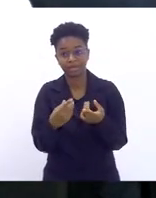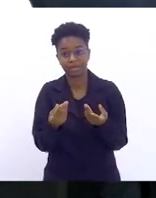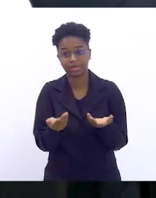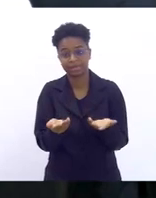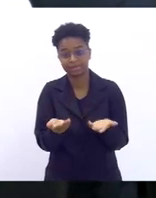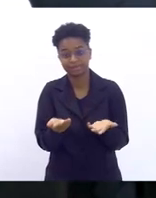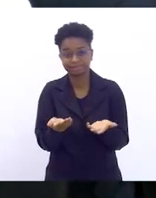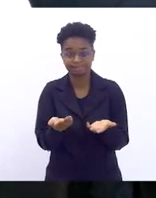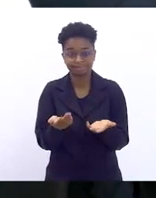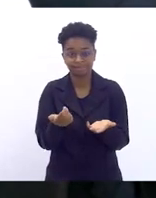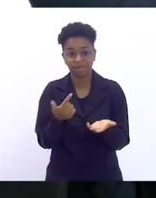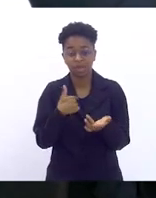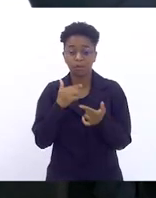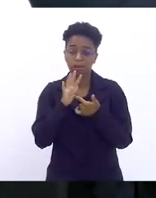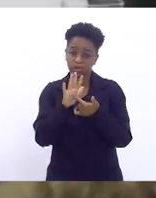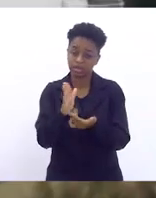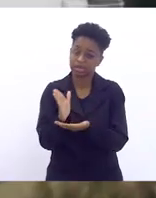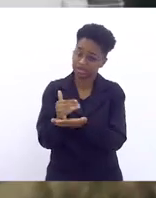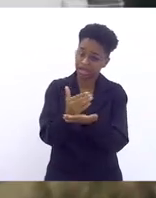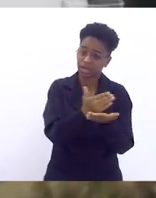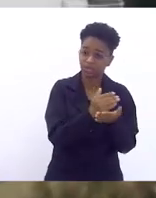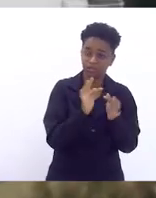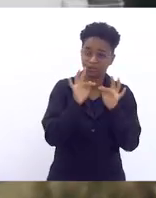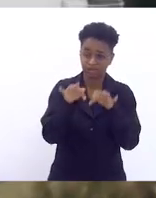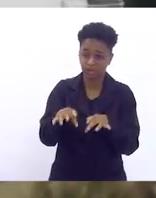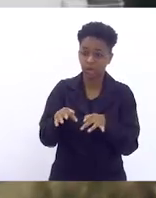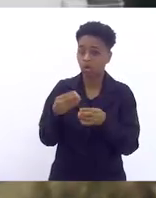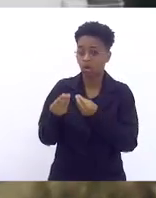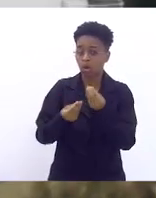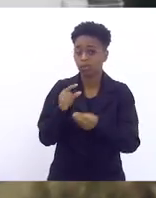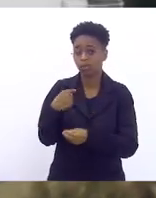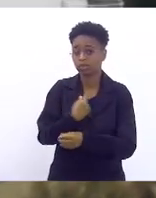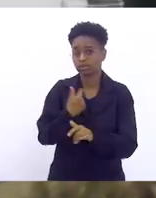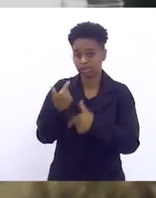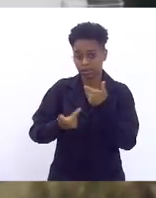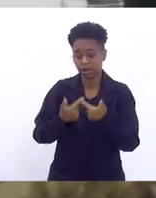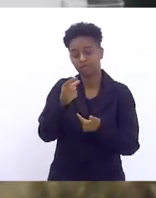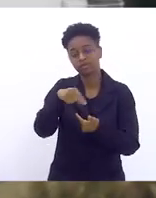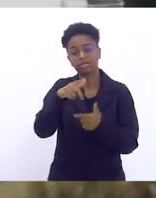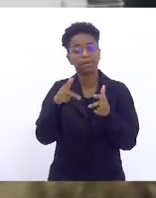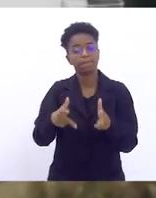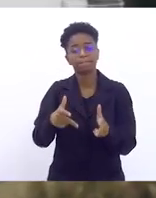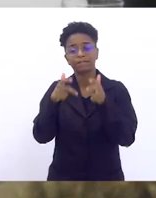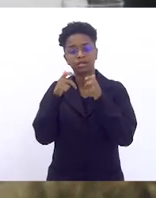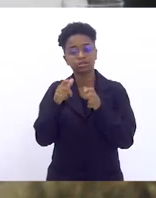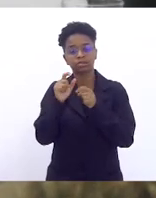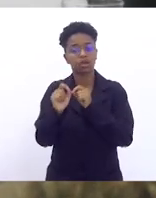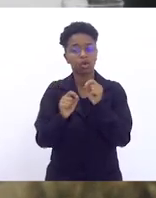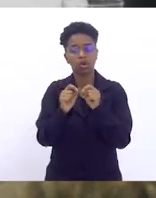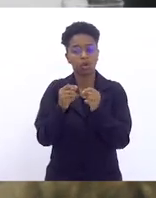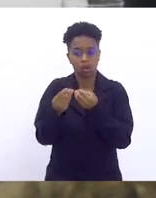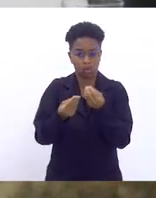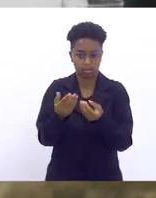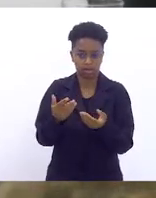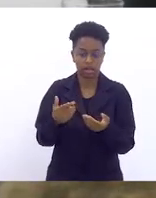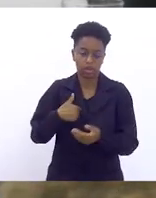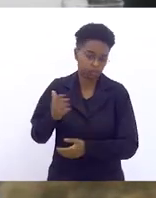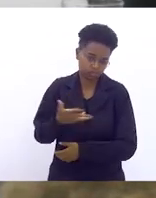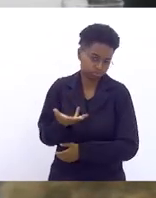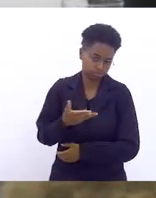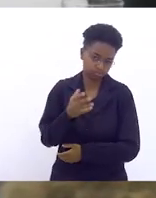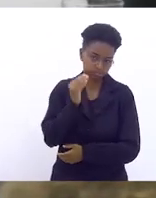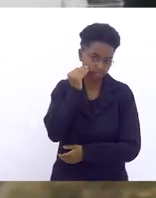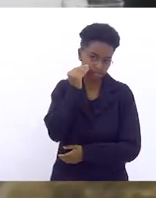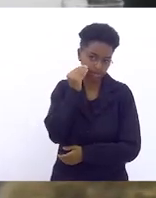eu vou dar alguns dados no final do que foi o nosso trabalho para vocês verem a dimensão do que que a gente tá mas eu vou acelerar